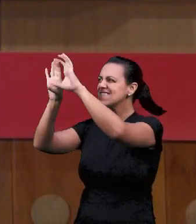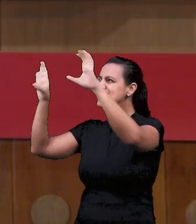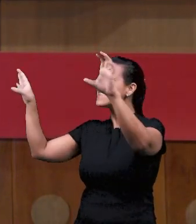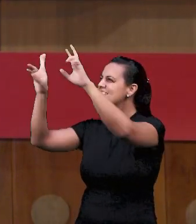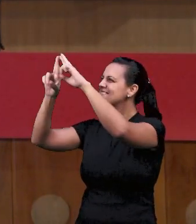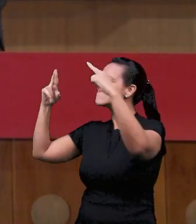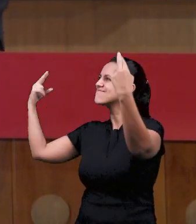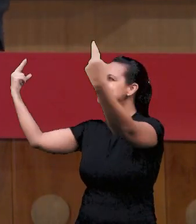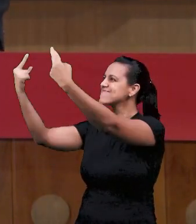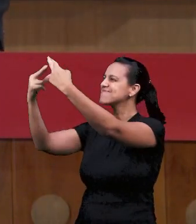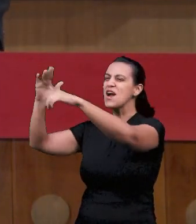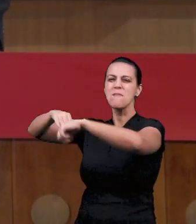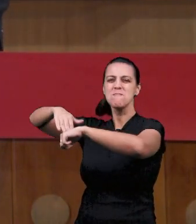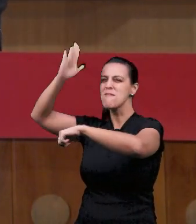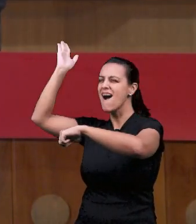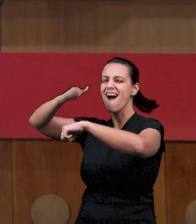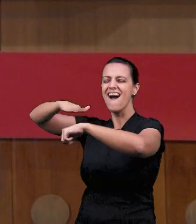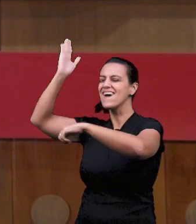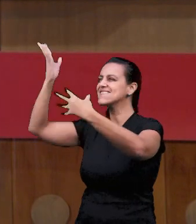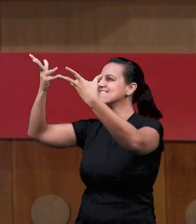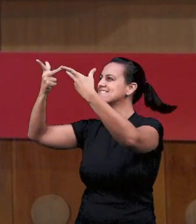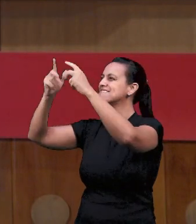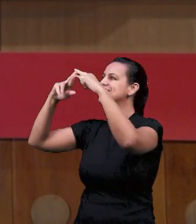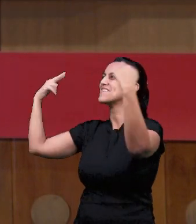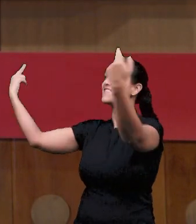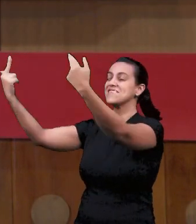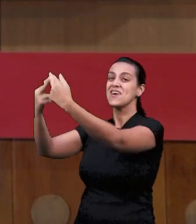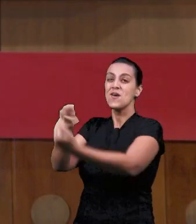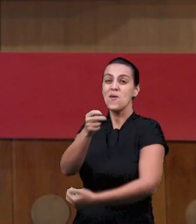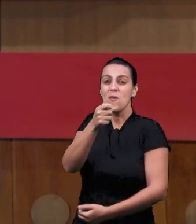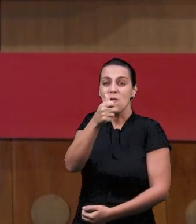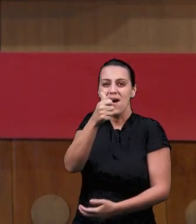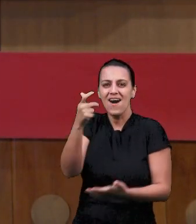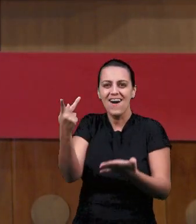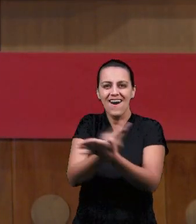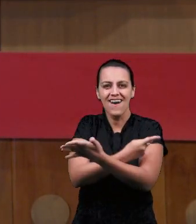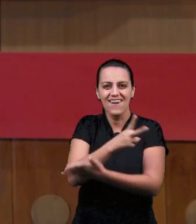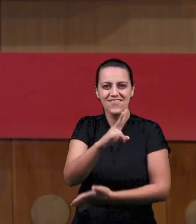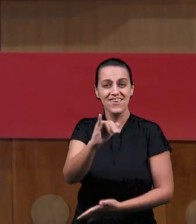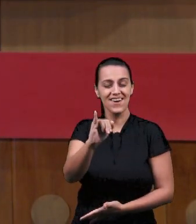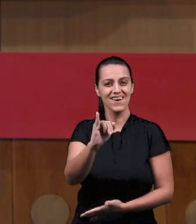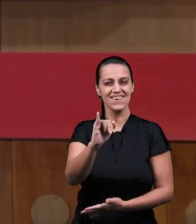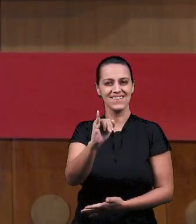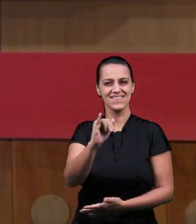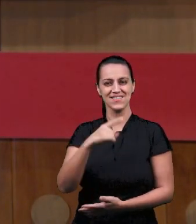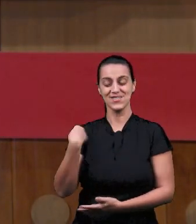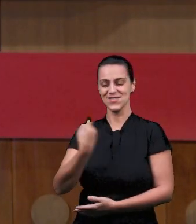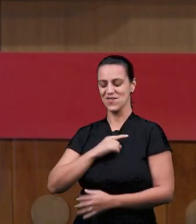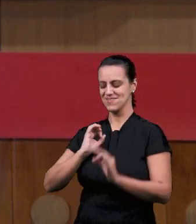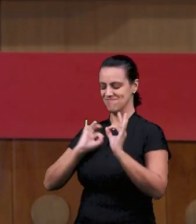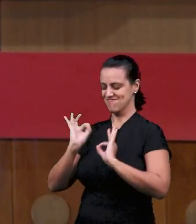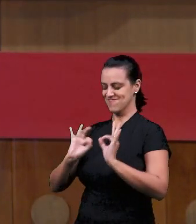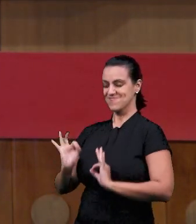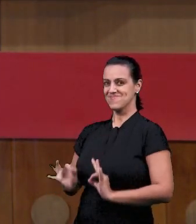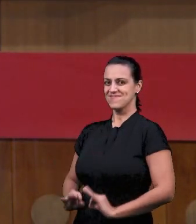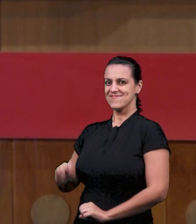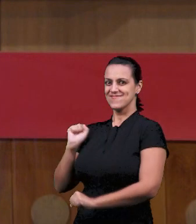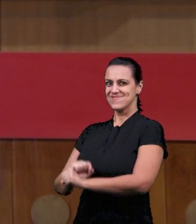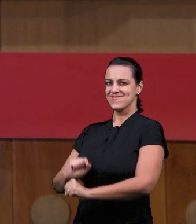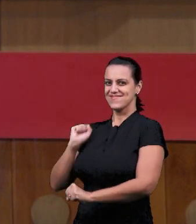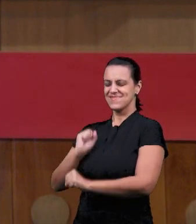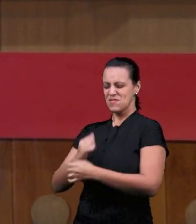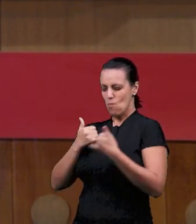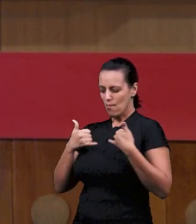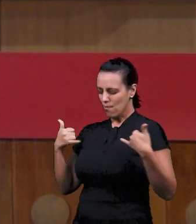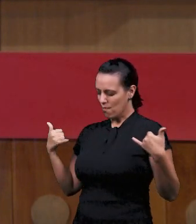maior reunião de todos os tempos está para acontecer, e a igreja já está ataviada de linho fino, puro